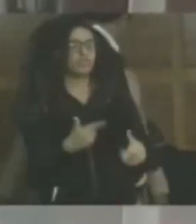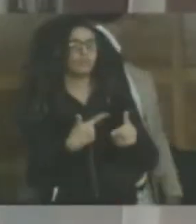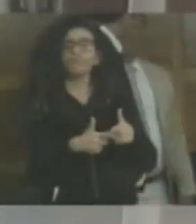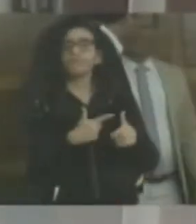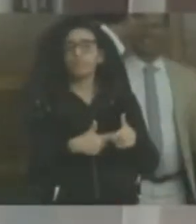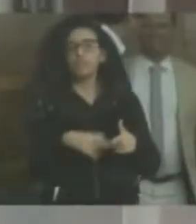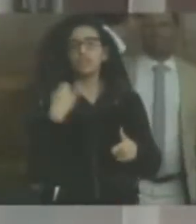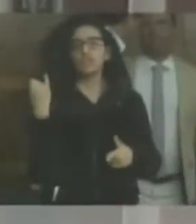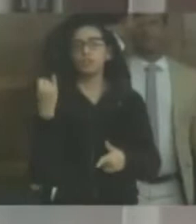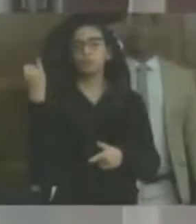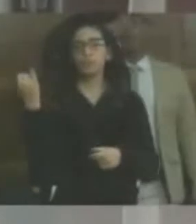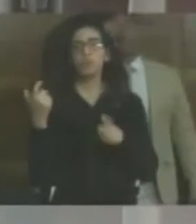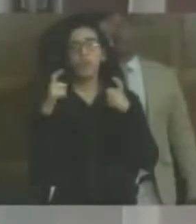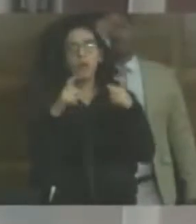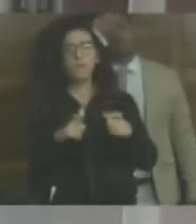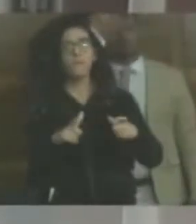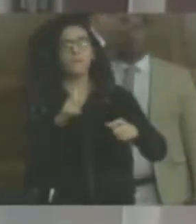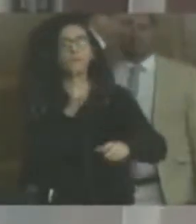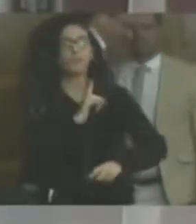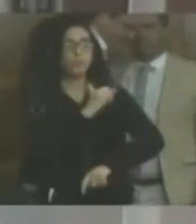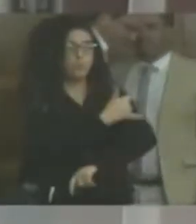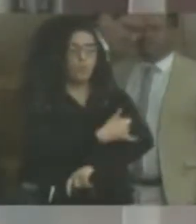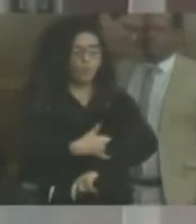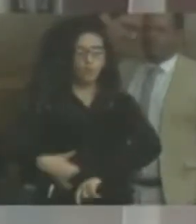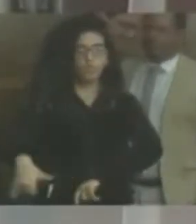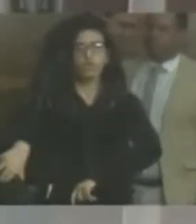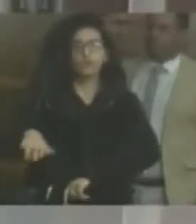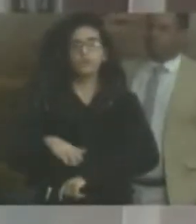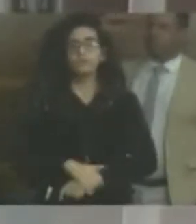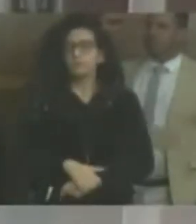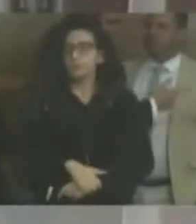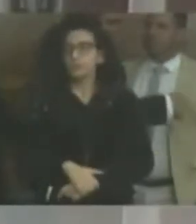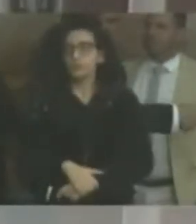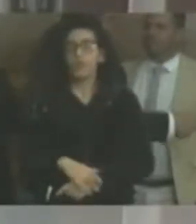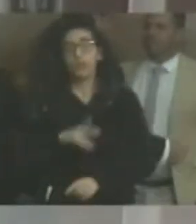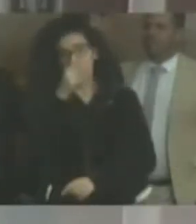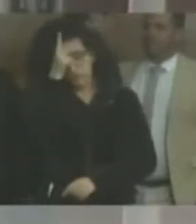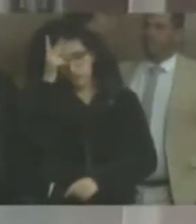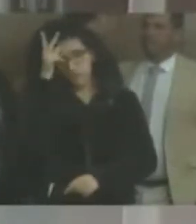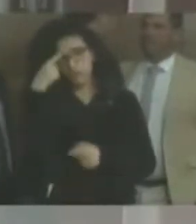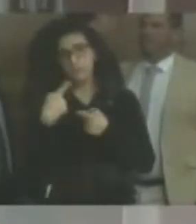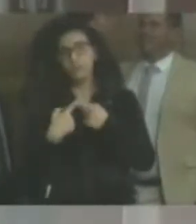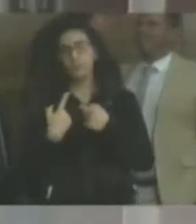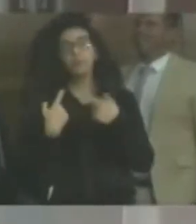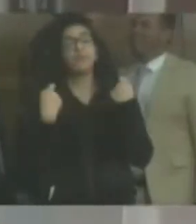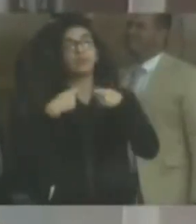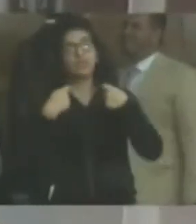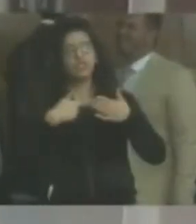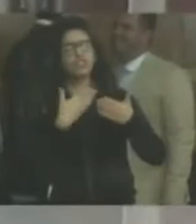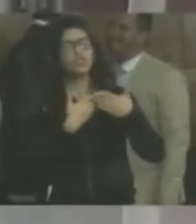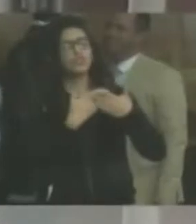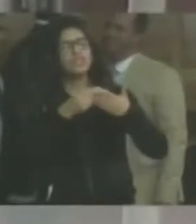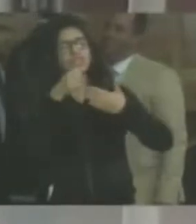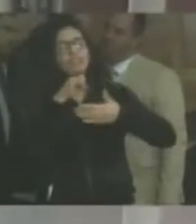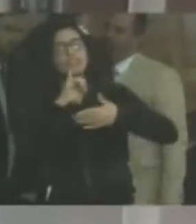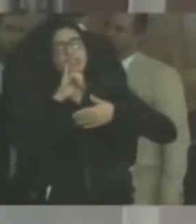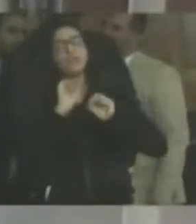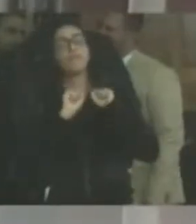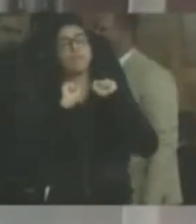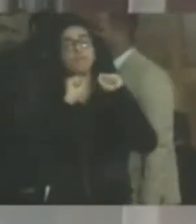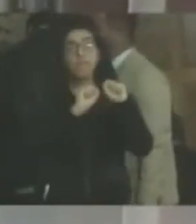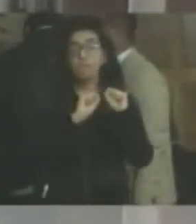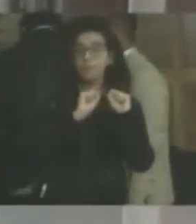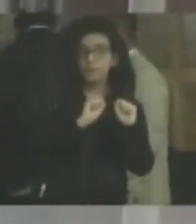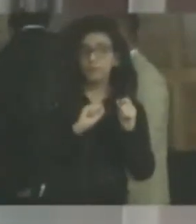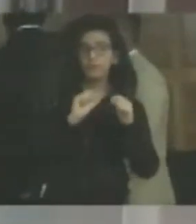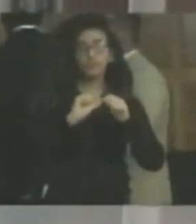que aonde for colocar... fosse feito o recapeamento, a prefeitura tem que fazer um estudo antes para ver se realmente é